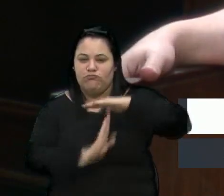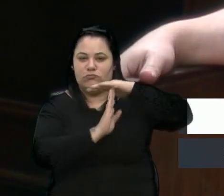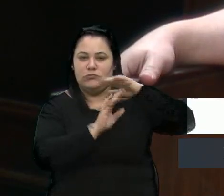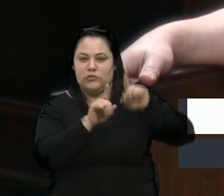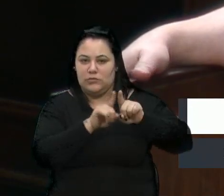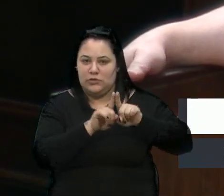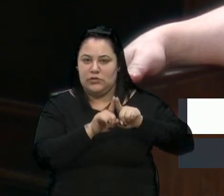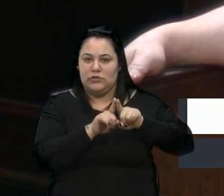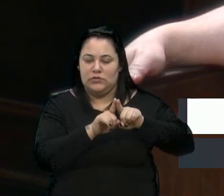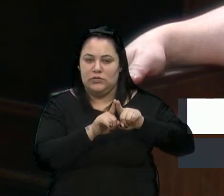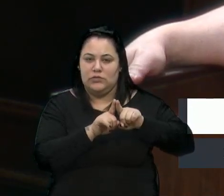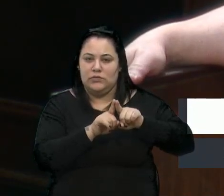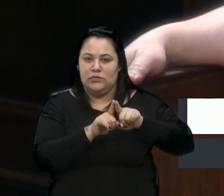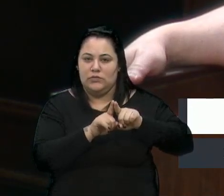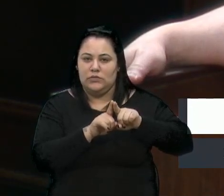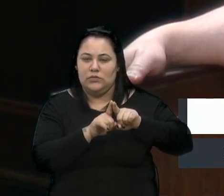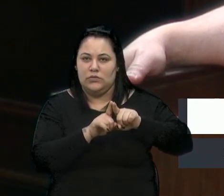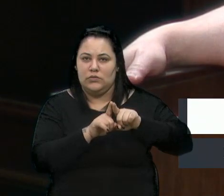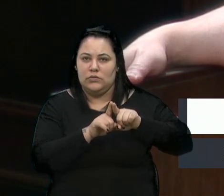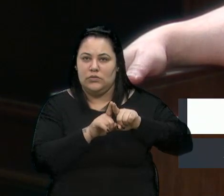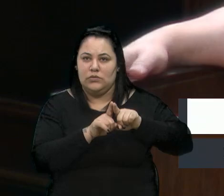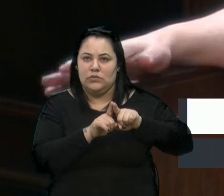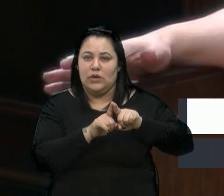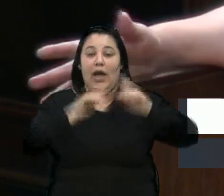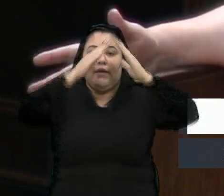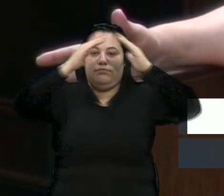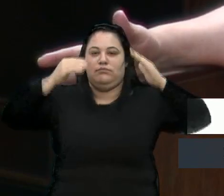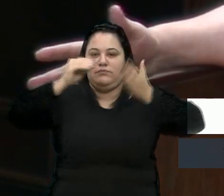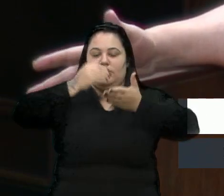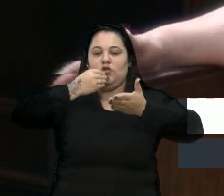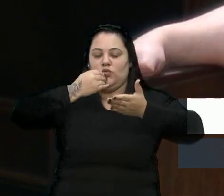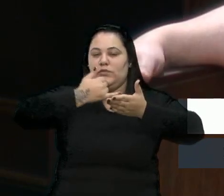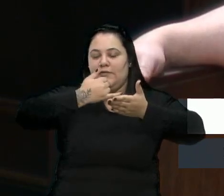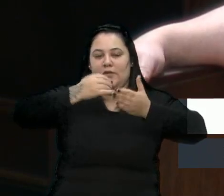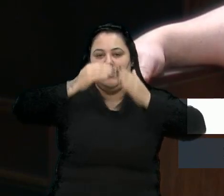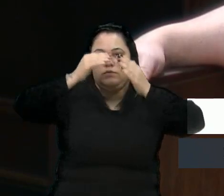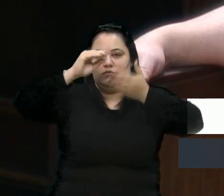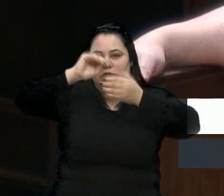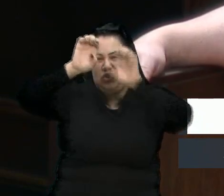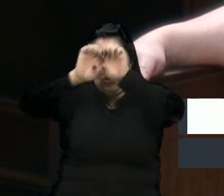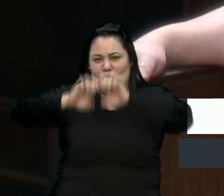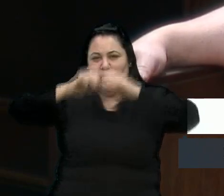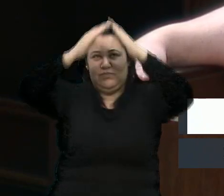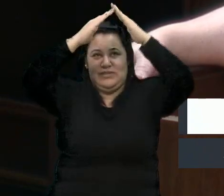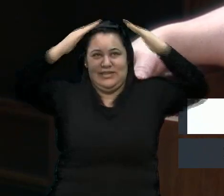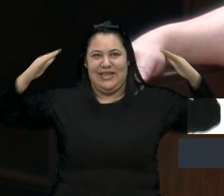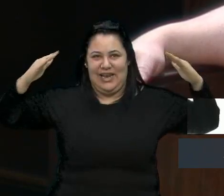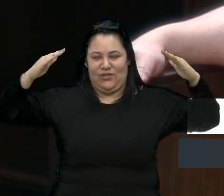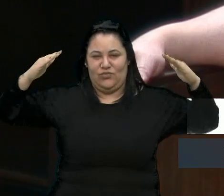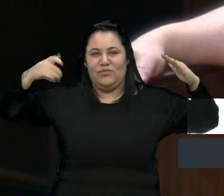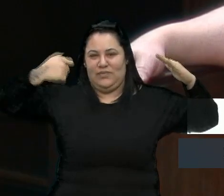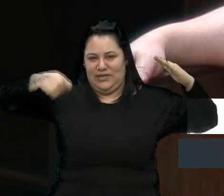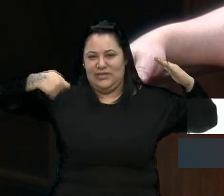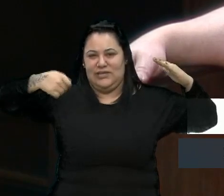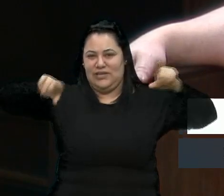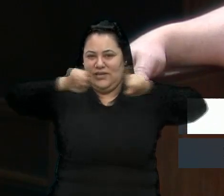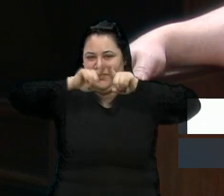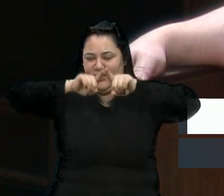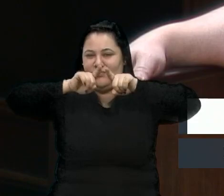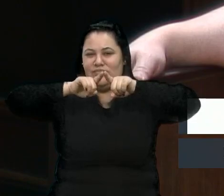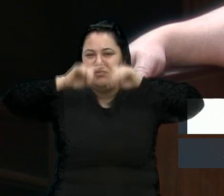parte do teto e do telhado, porque temos diversas goteiras lá, e estava já na hora.